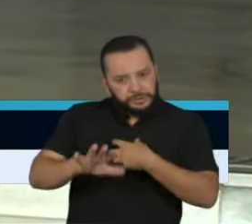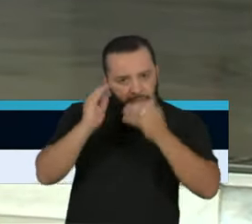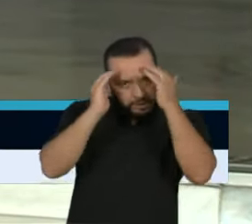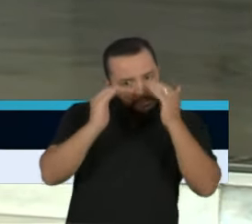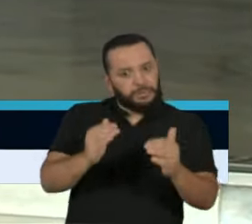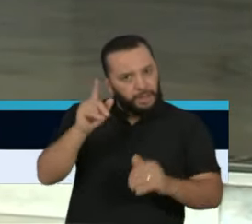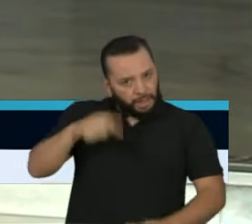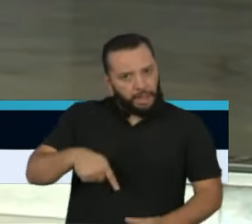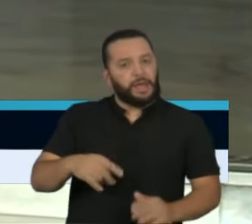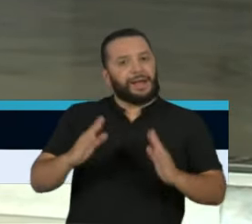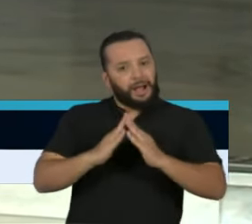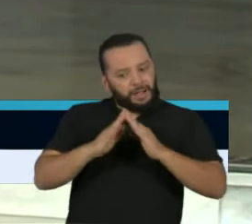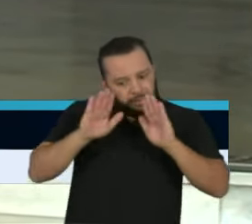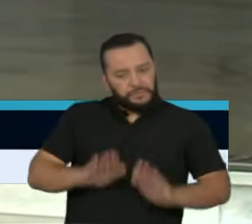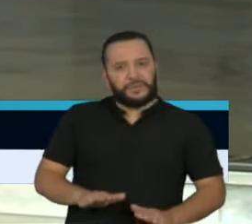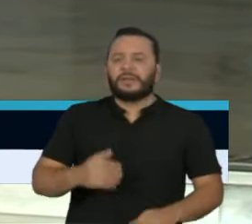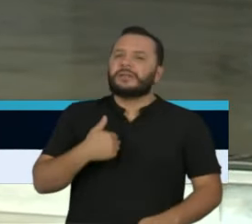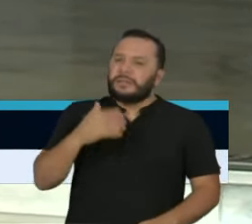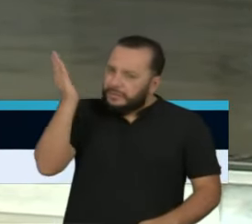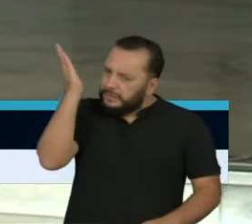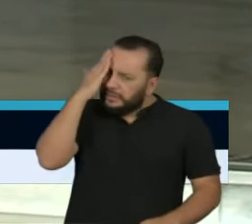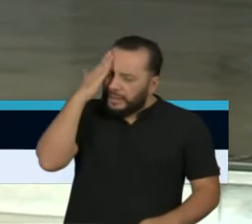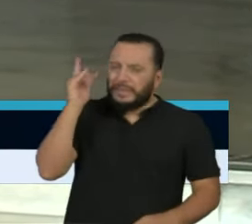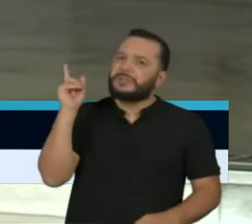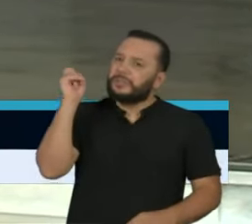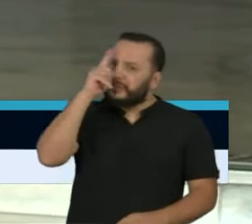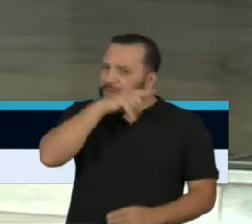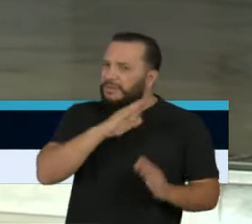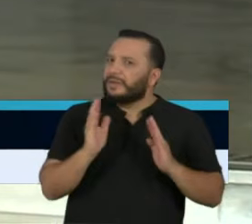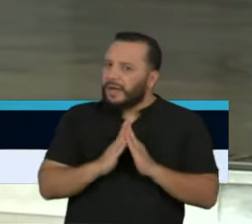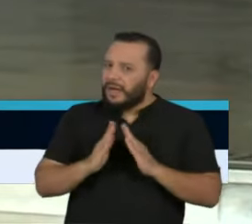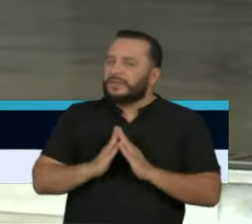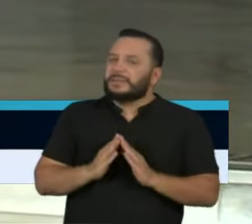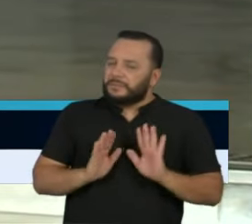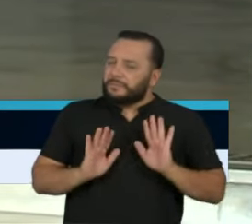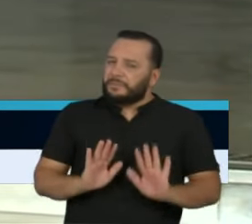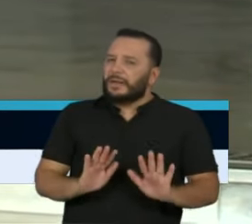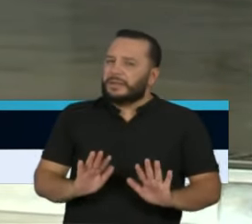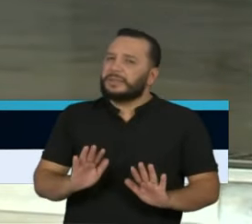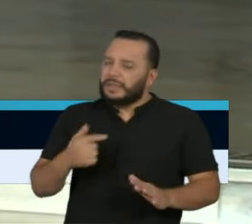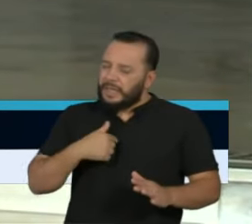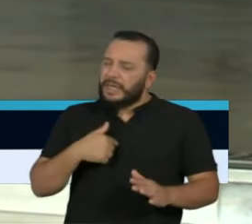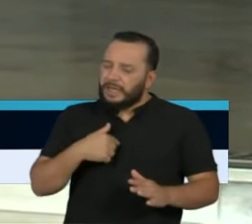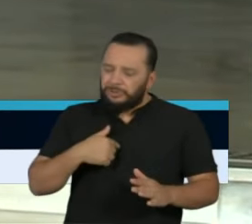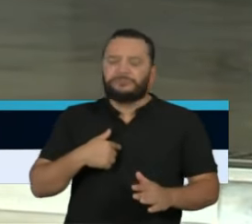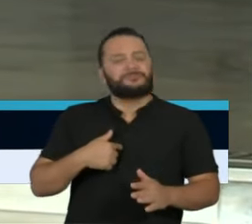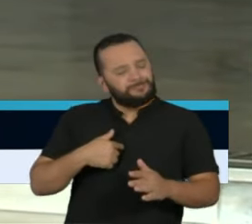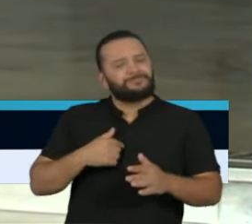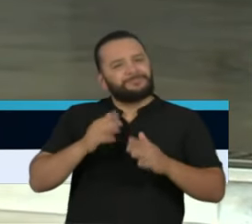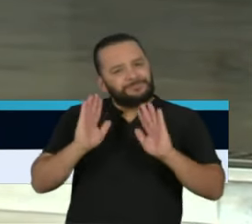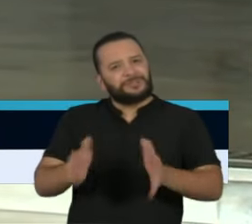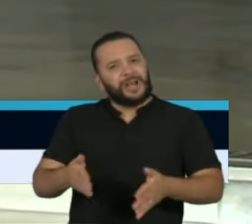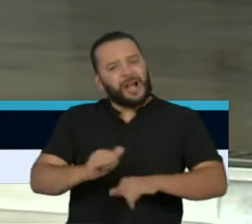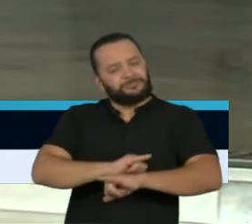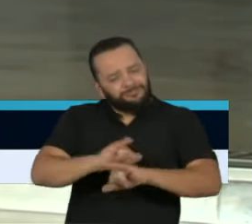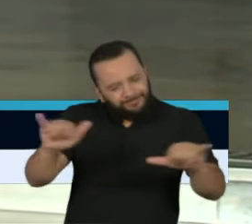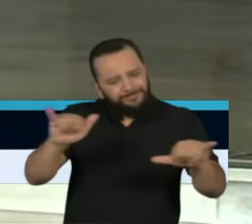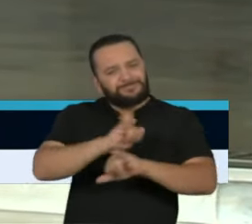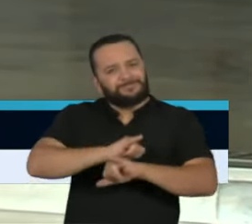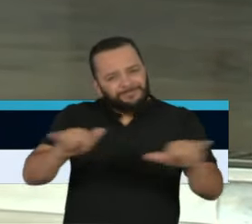sabe das dificuldades que as pessoas passam para poder ficar em casa, mas a gente insiste que esse é o jeito da cidade de São Paulo,